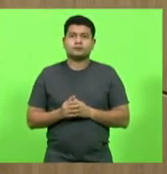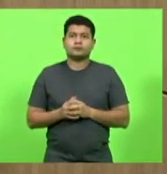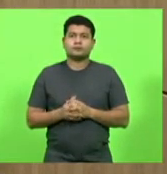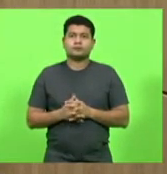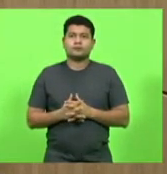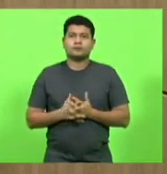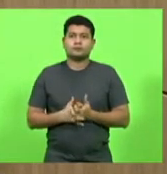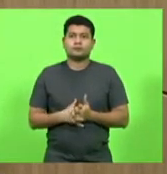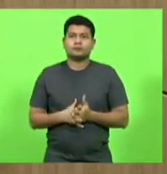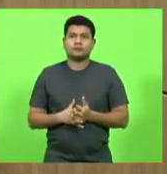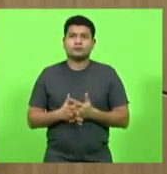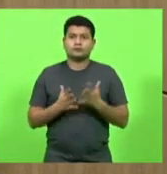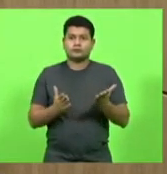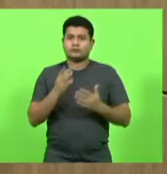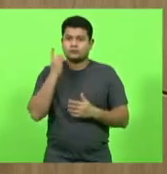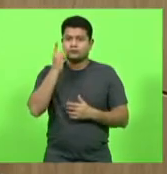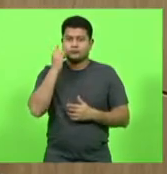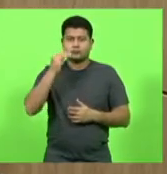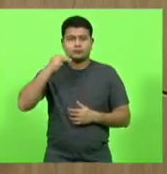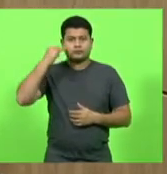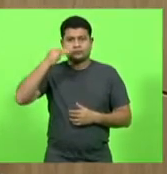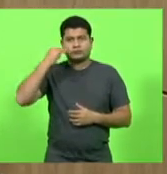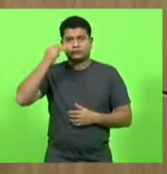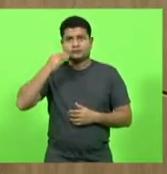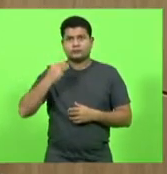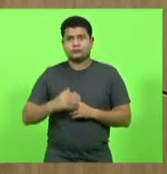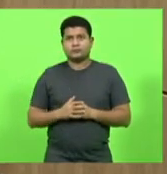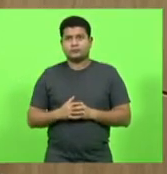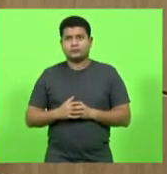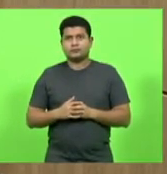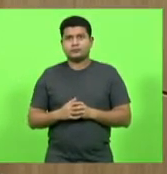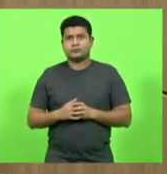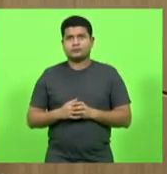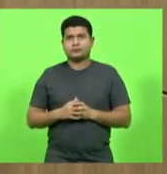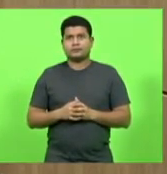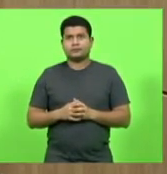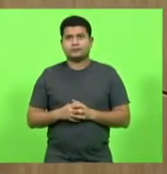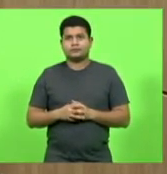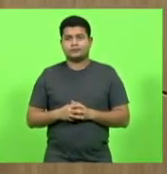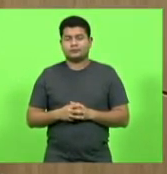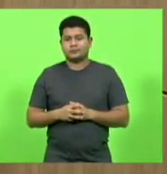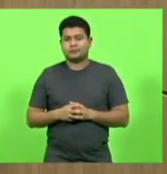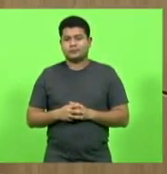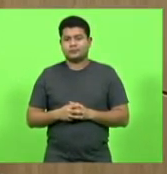Deputado Márcio Machado, Vossa Excelência está com a palavra. O penteado está bonito, nós estamos analisando aqui, está bonito.